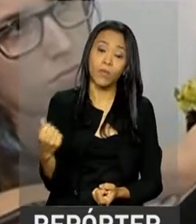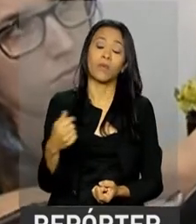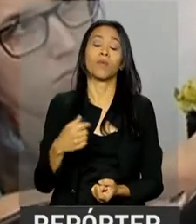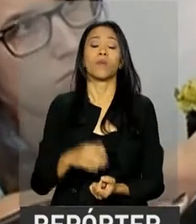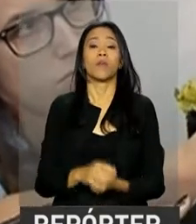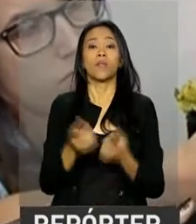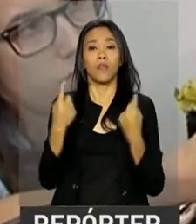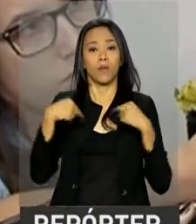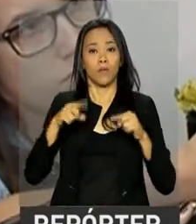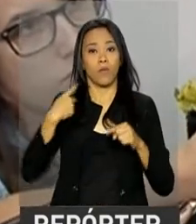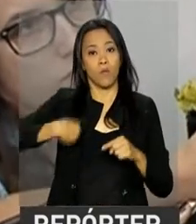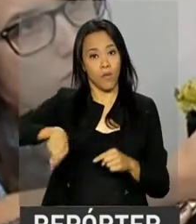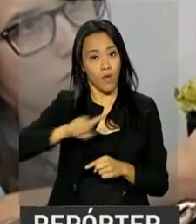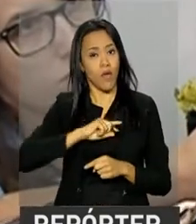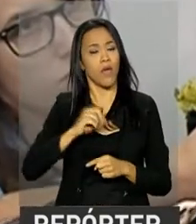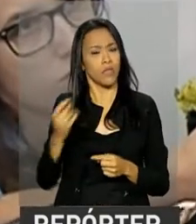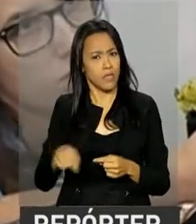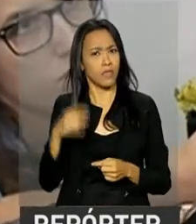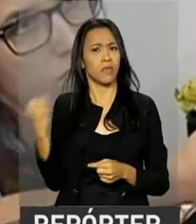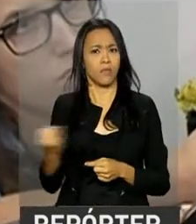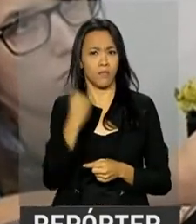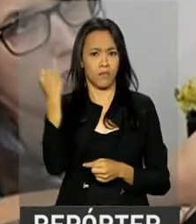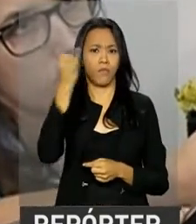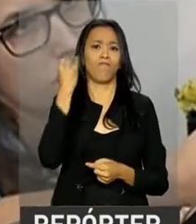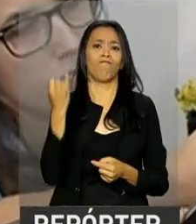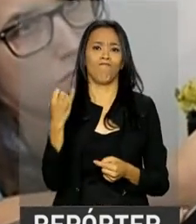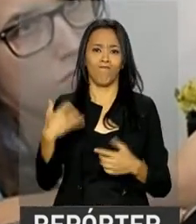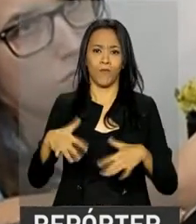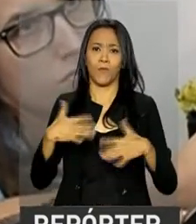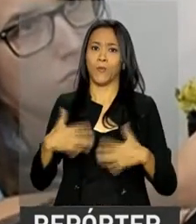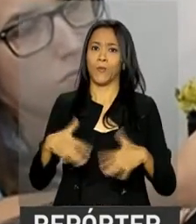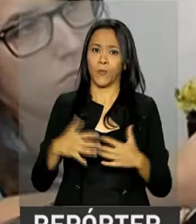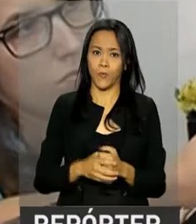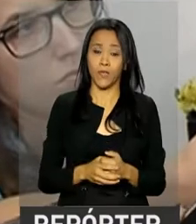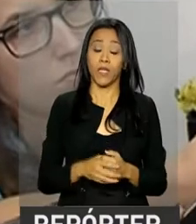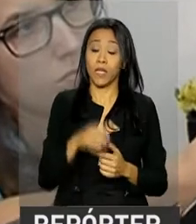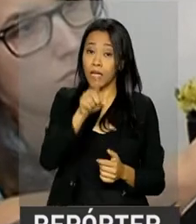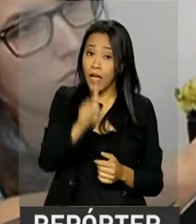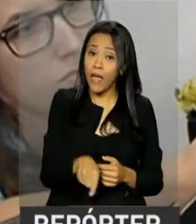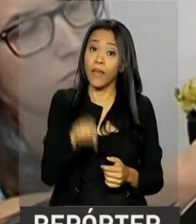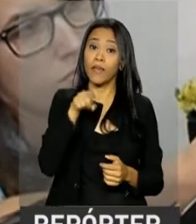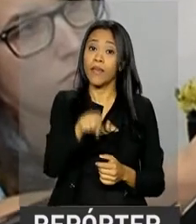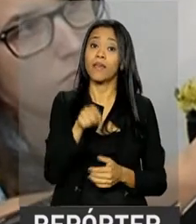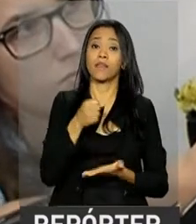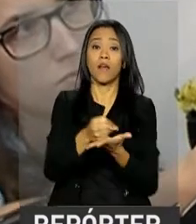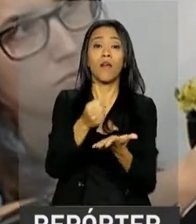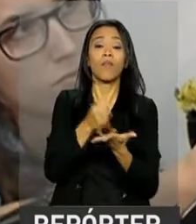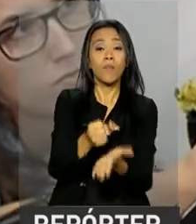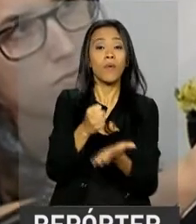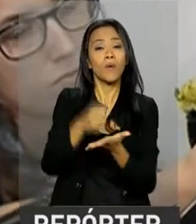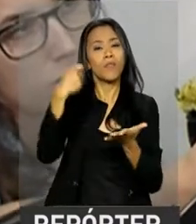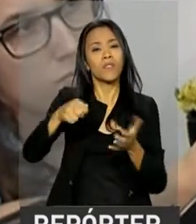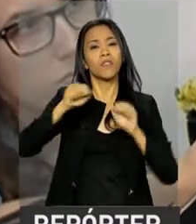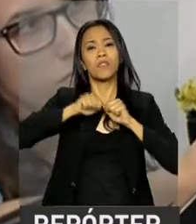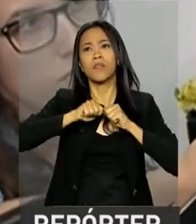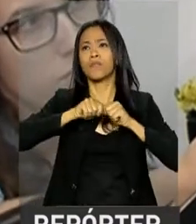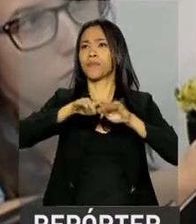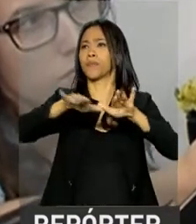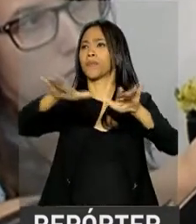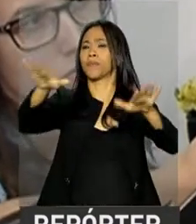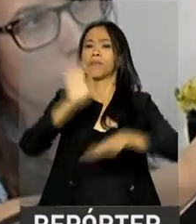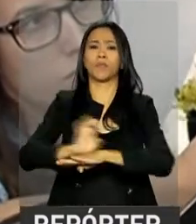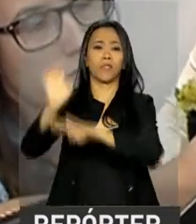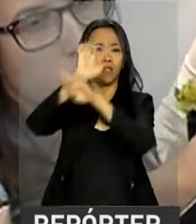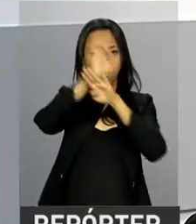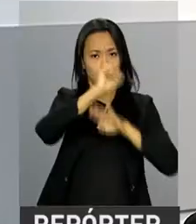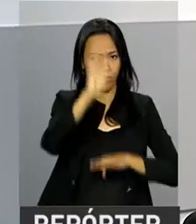reais, e, portanto, muito significativo. Logo, é preciso que essa assistência seja democratizada com os demais estados